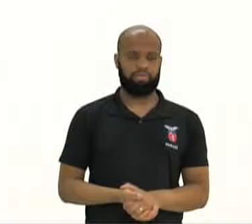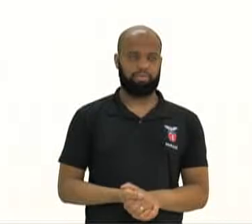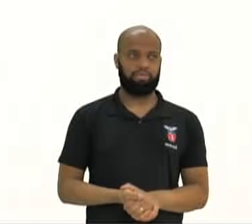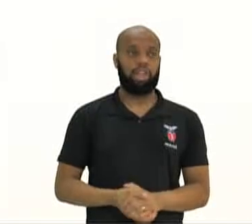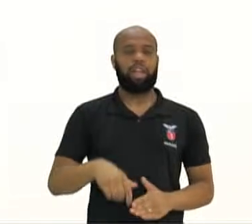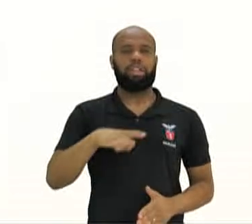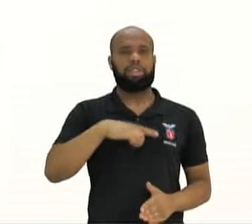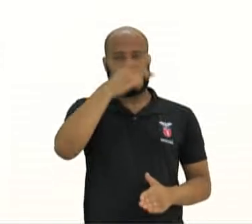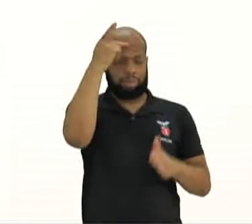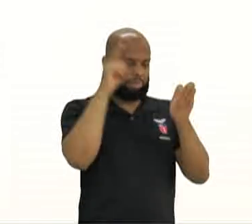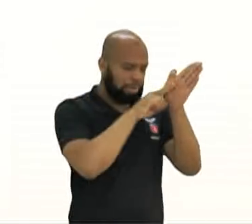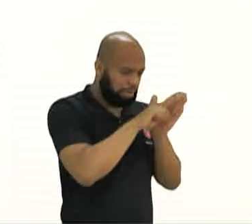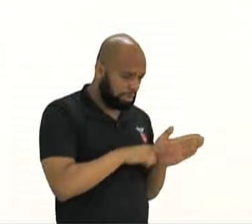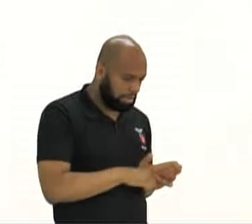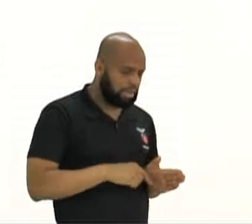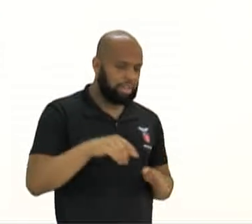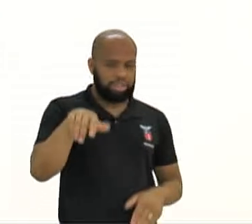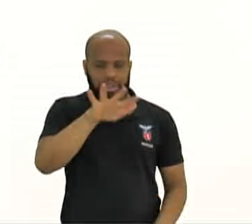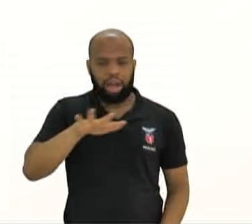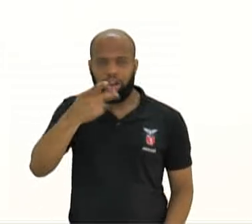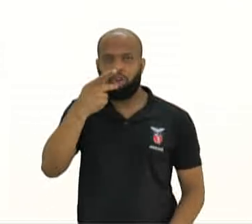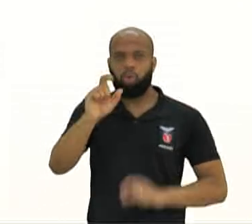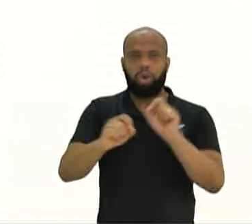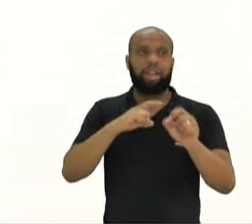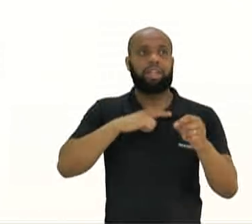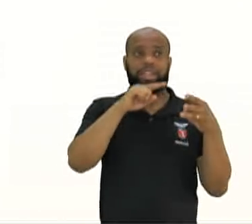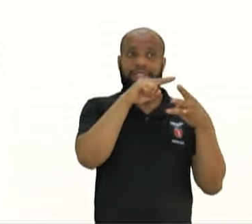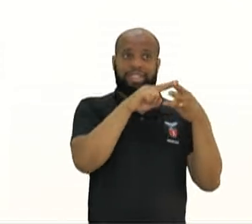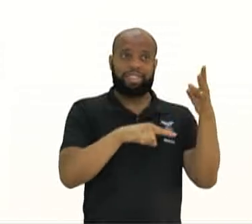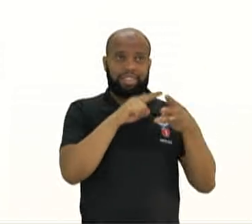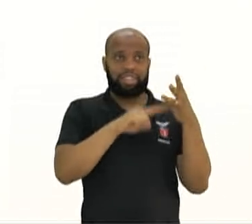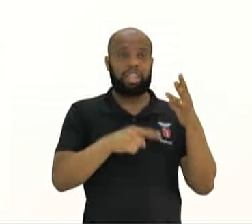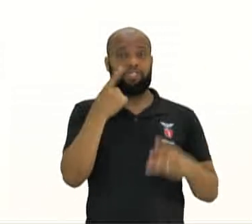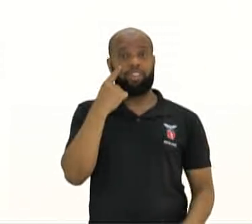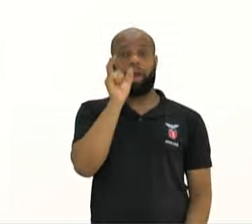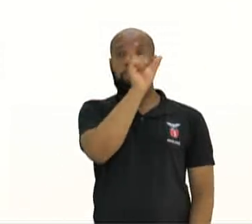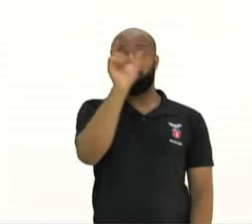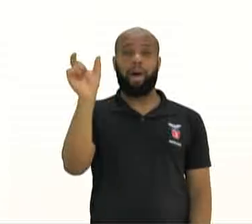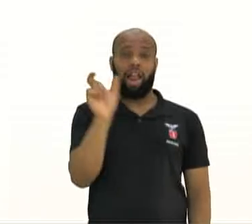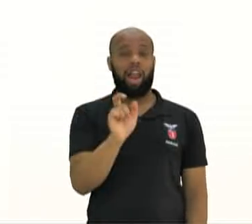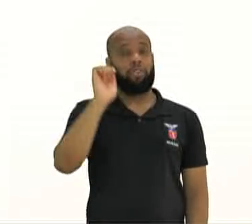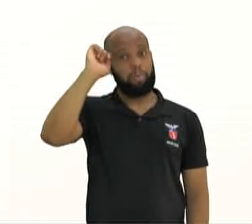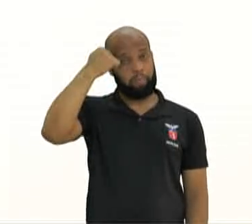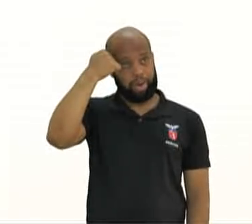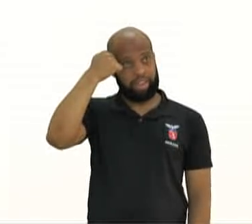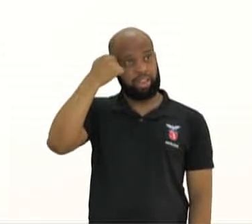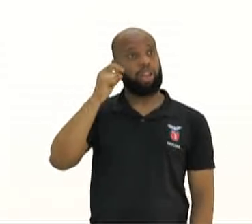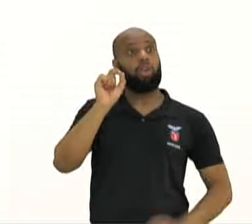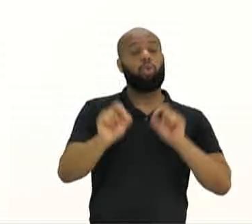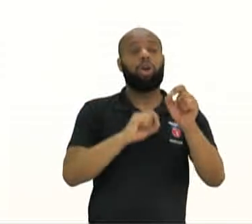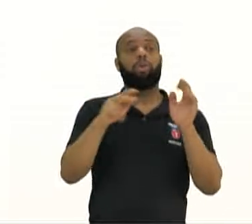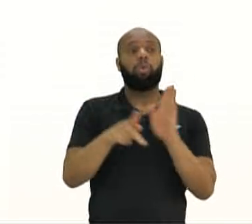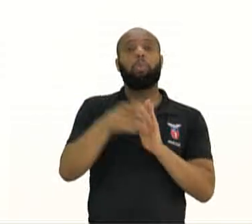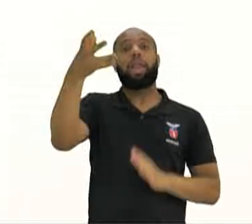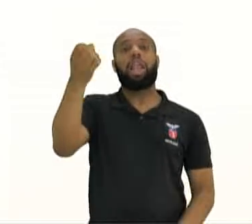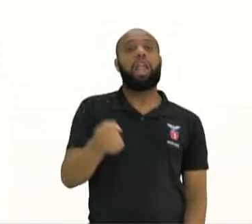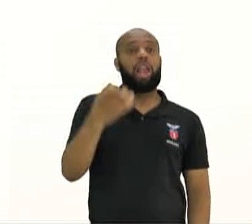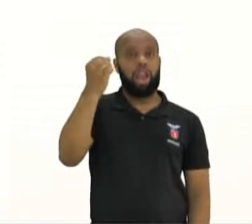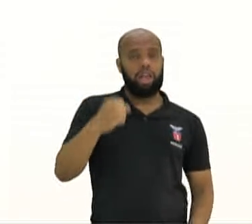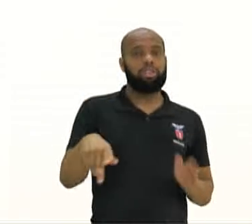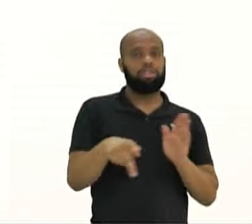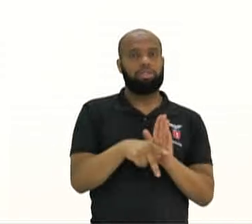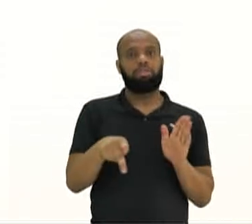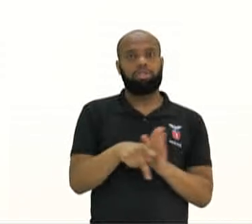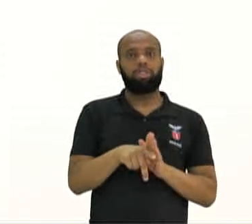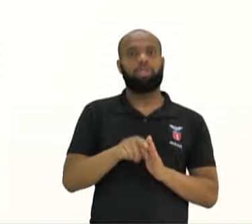Um estudioso da área, né, ele destacou esses 3 tópicos que definem a produção de leite na